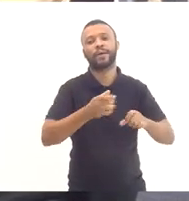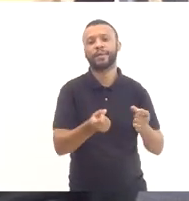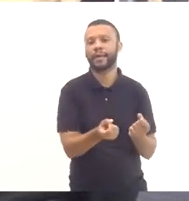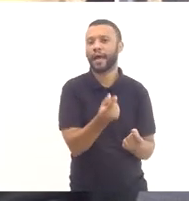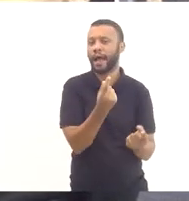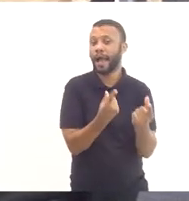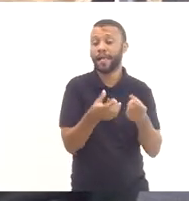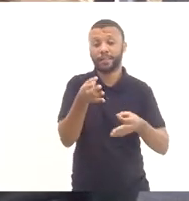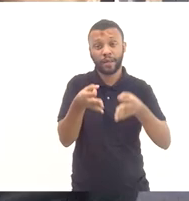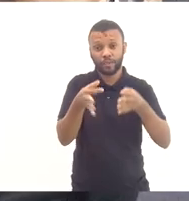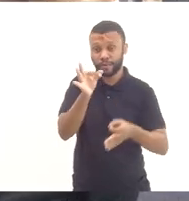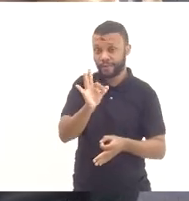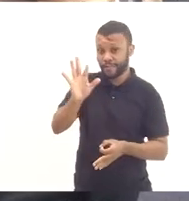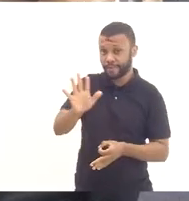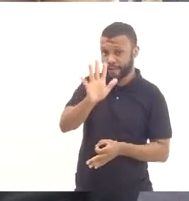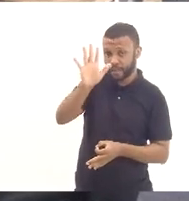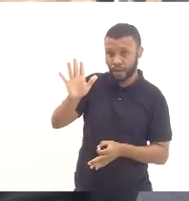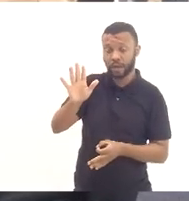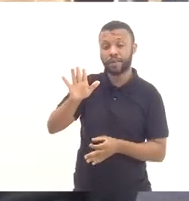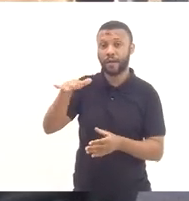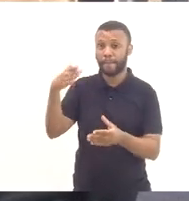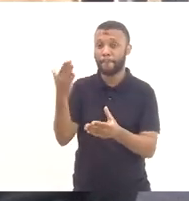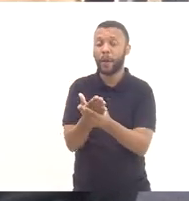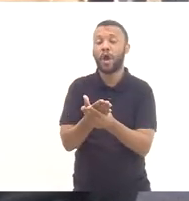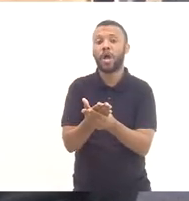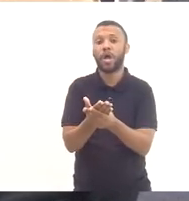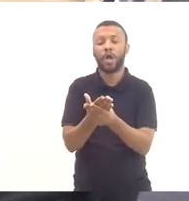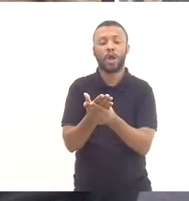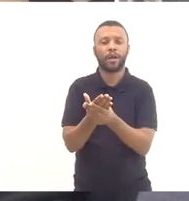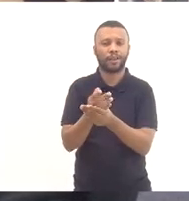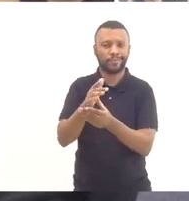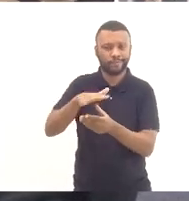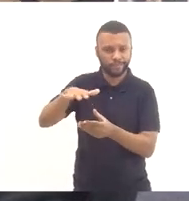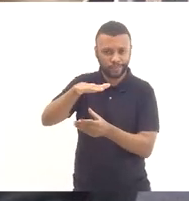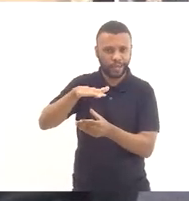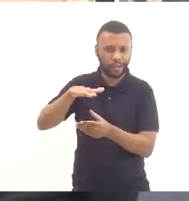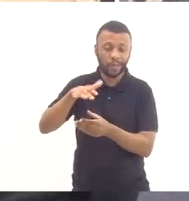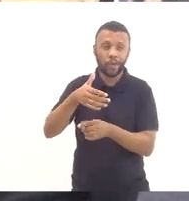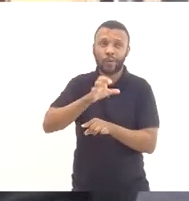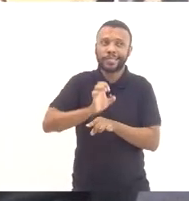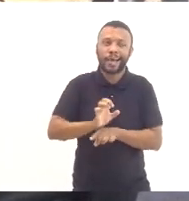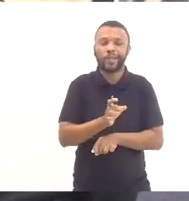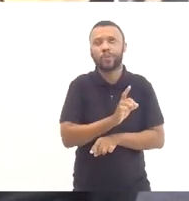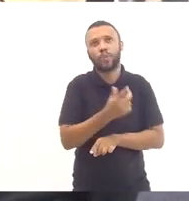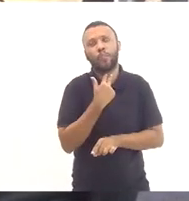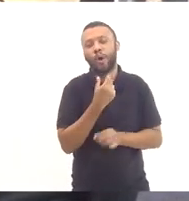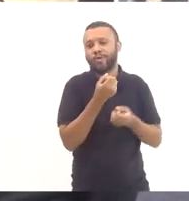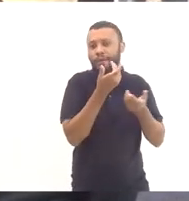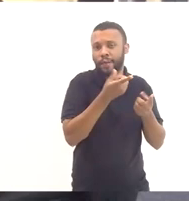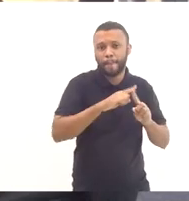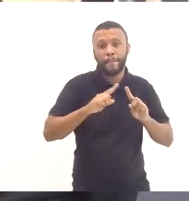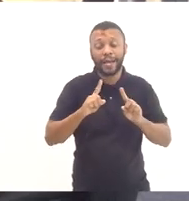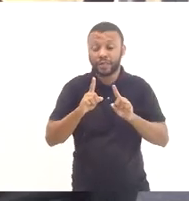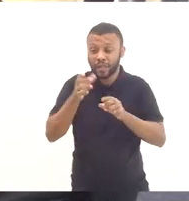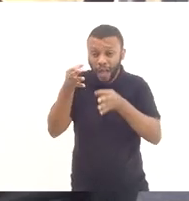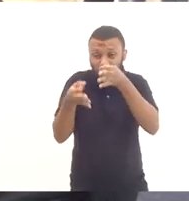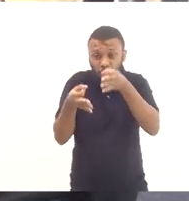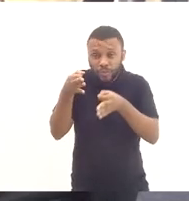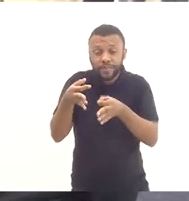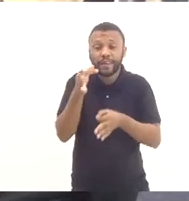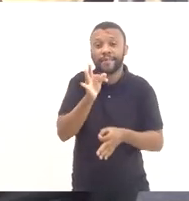pelo menos na justiça federal que as causas contra a união são ajuizadas na justiça federal não posso falar do Estado Mas calma nenhum valor em relação a justiça federal